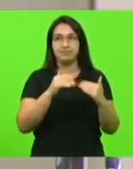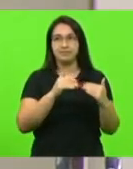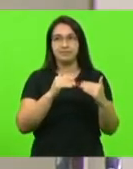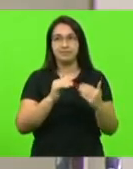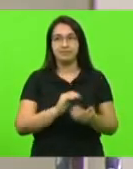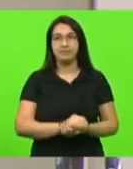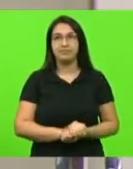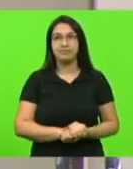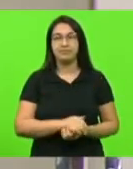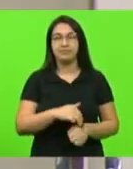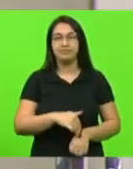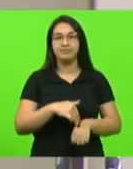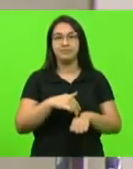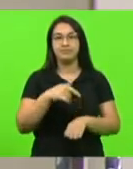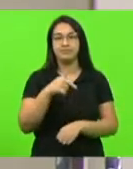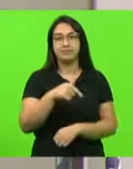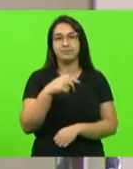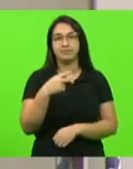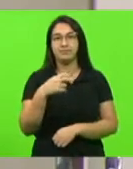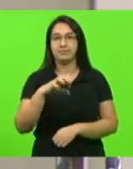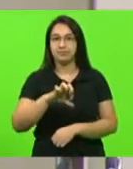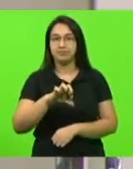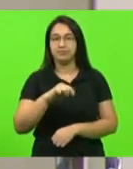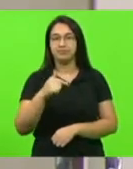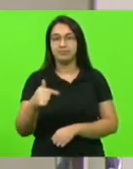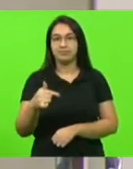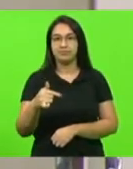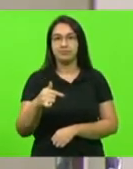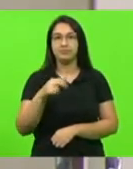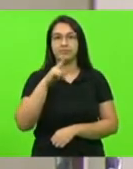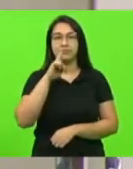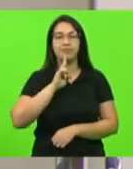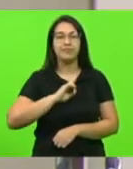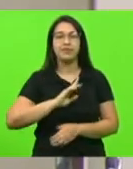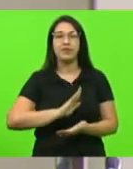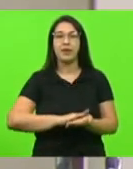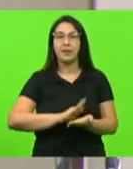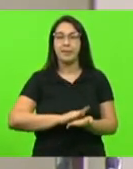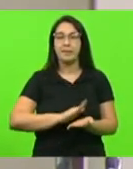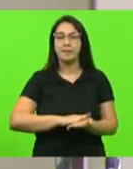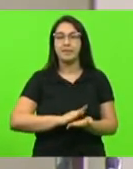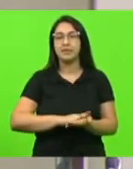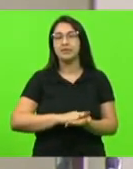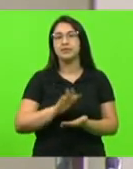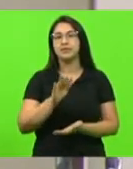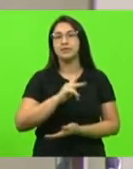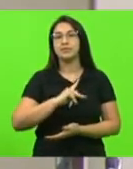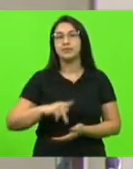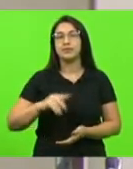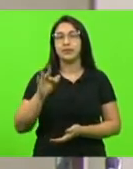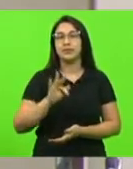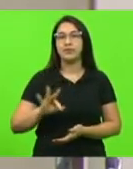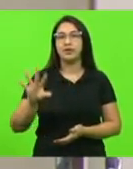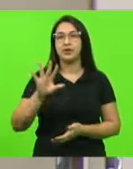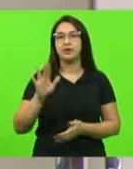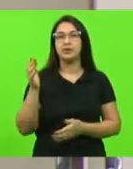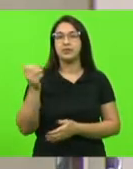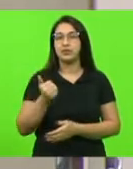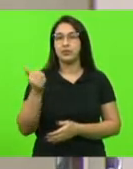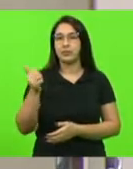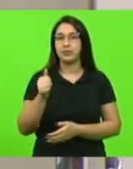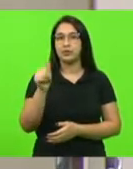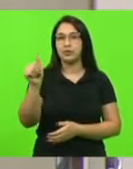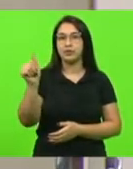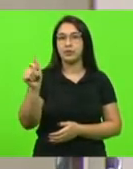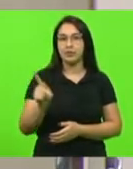unanimidade moção 797 autor deputado Ivan Ates manifestando aplausos ao presidente da federação das associações de aposentados e pensionistas de Santa